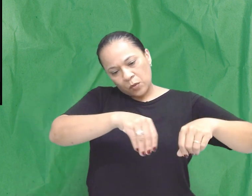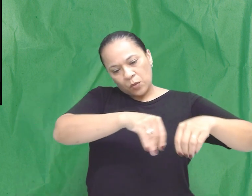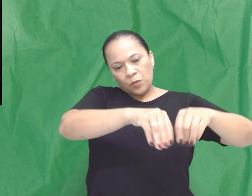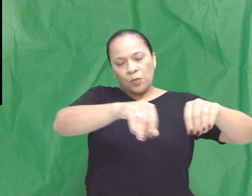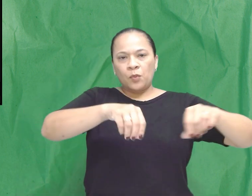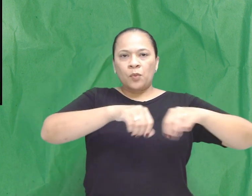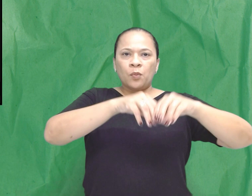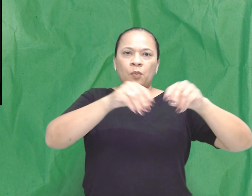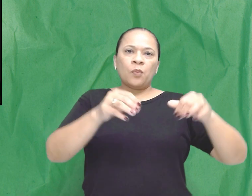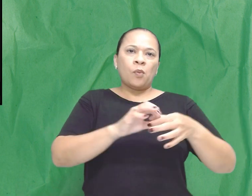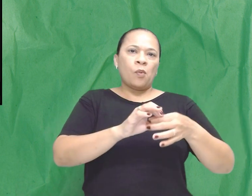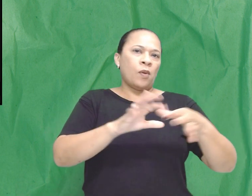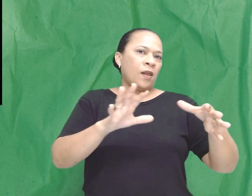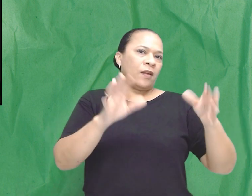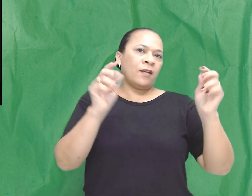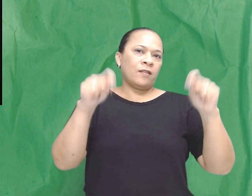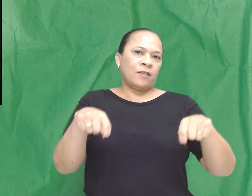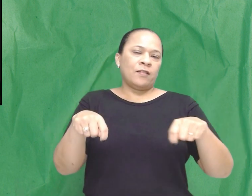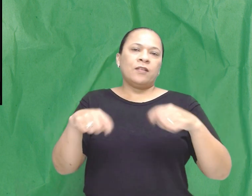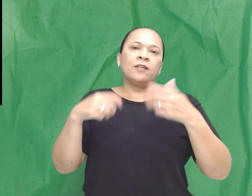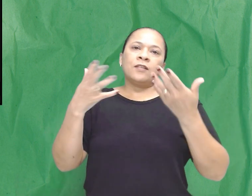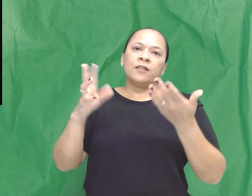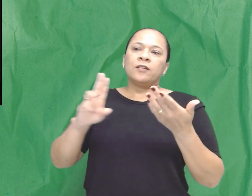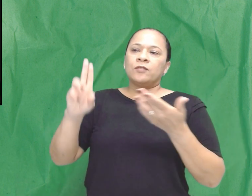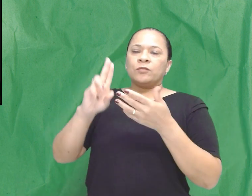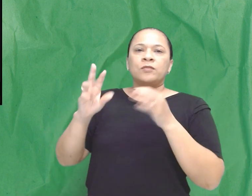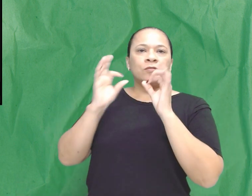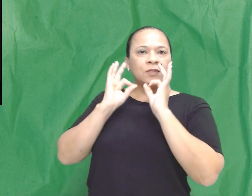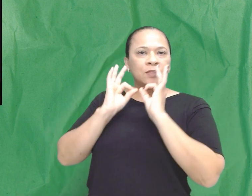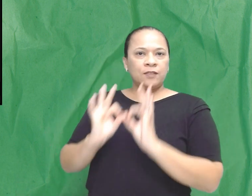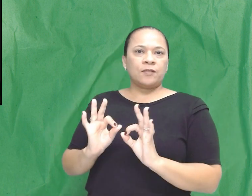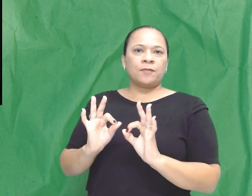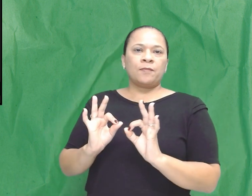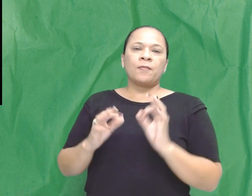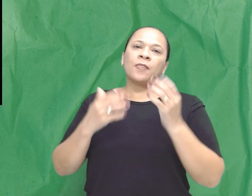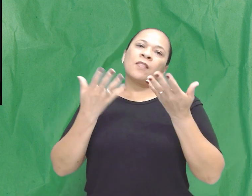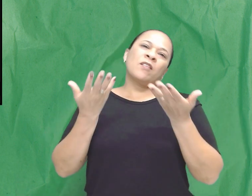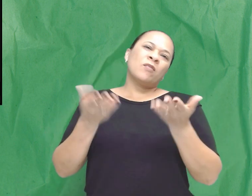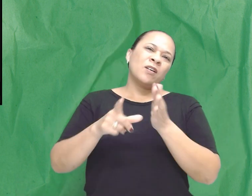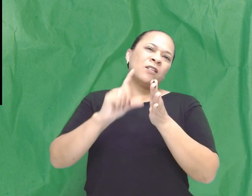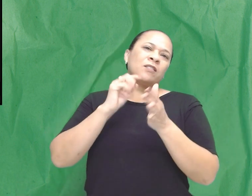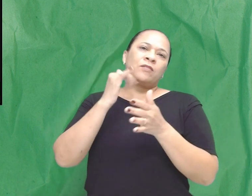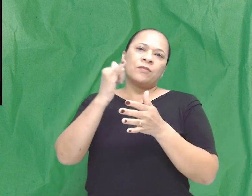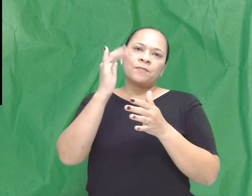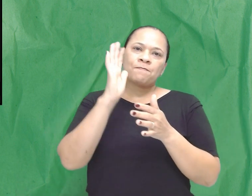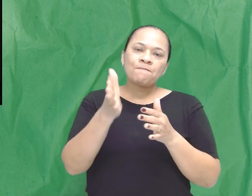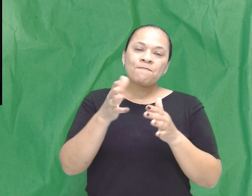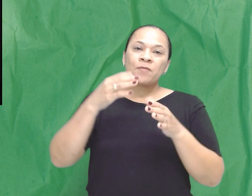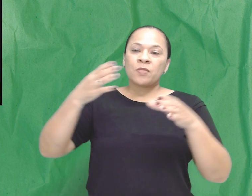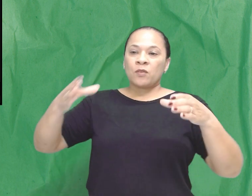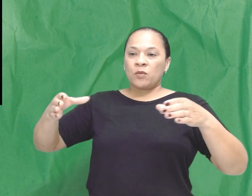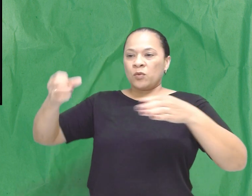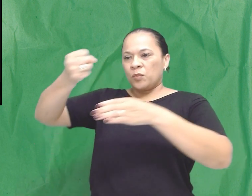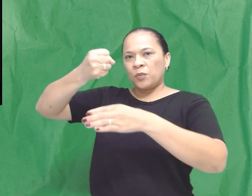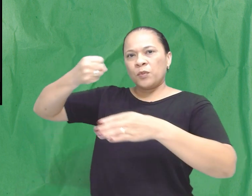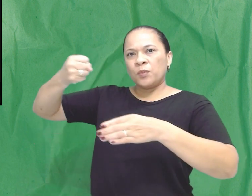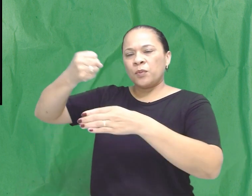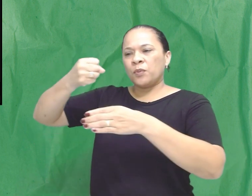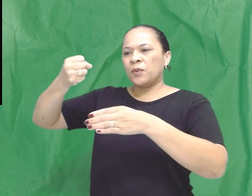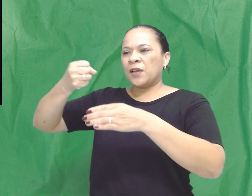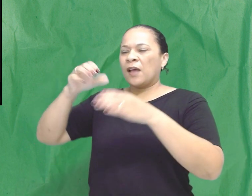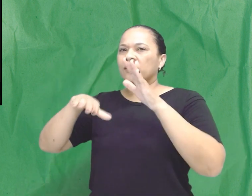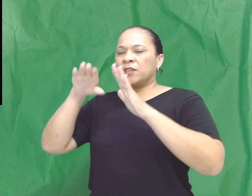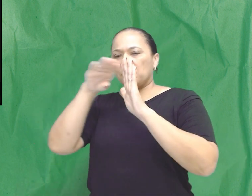esses ingredientes são solicitados. Porque, como eu disse para vocês, a confeitaria ela tem disso. E se você às vezes